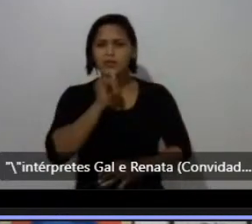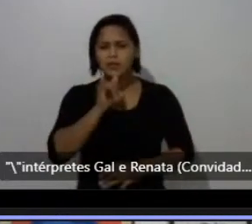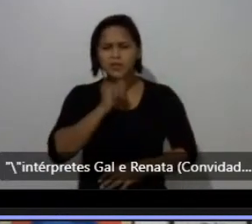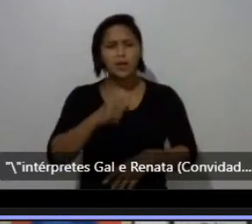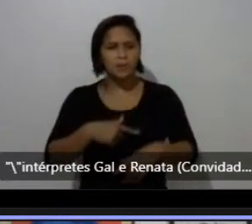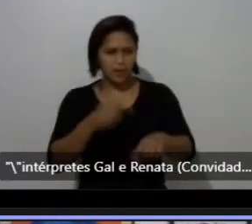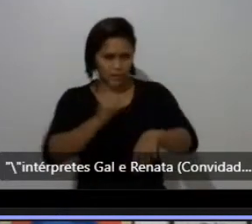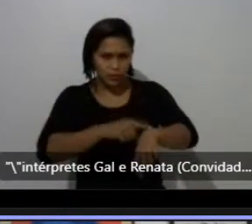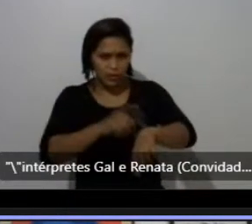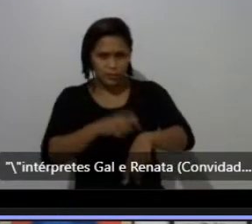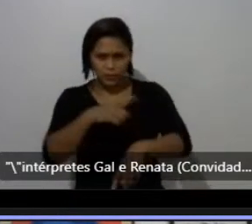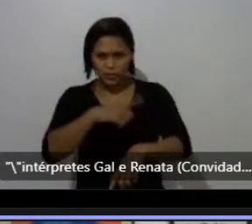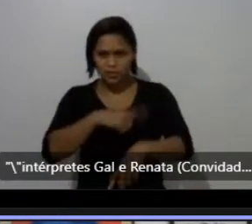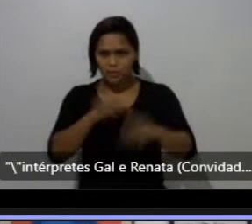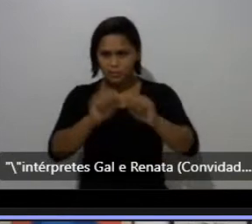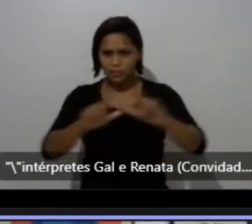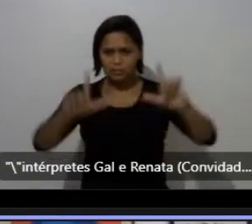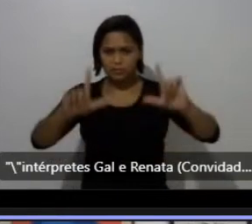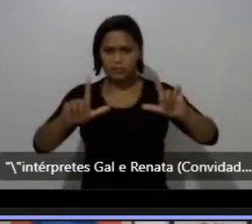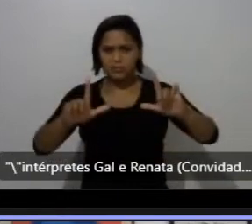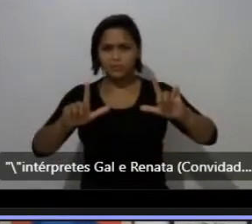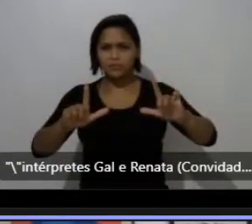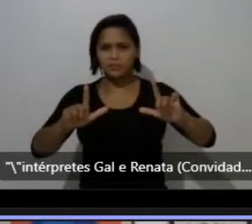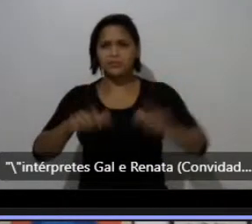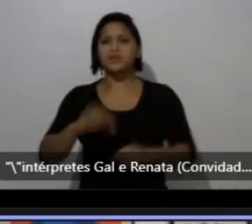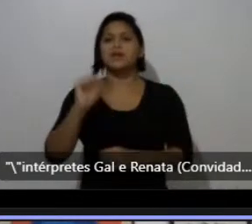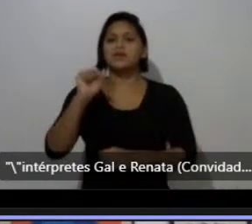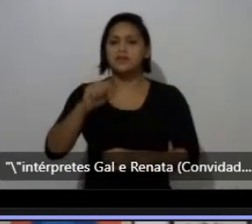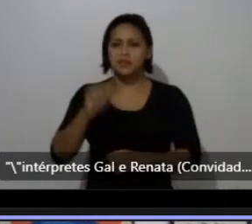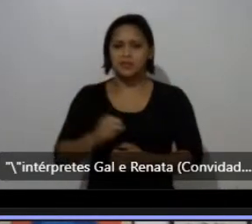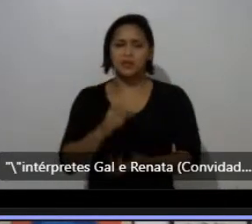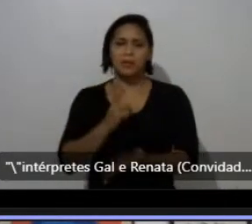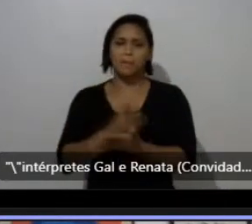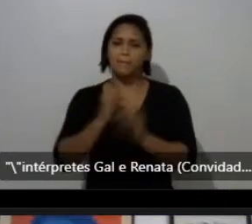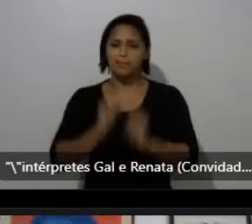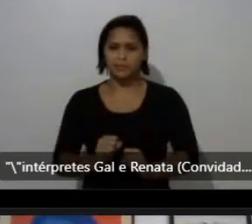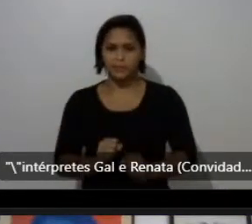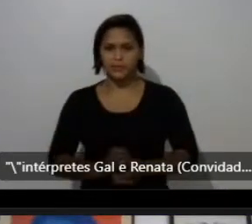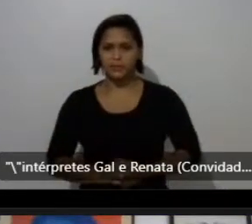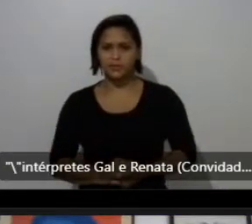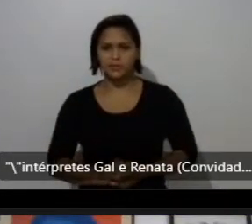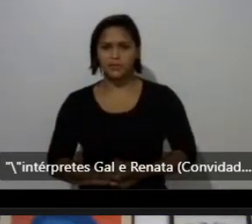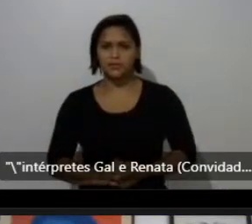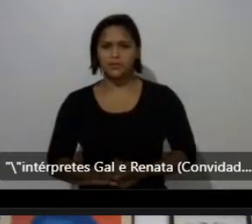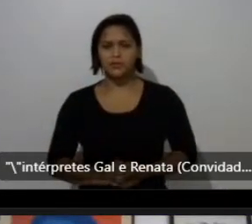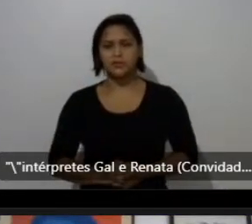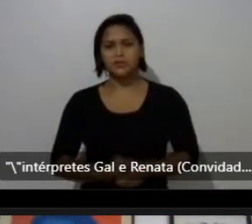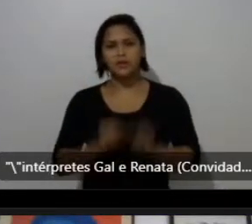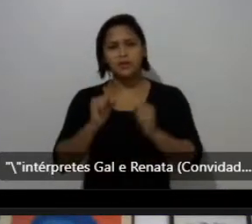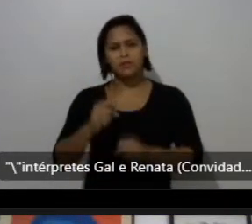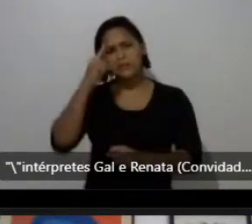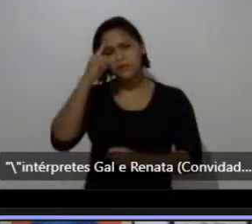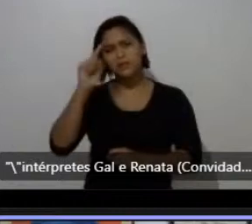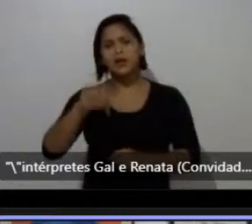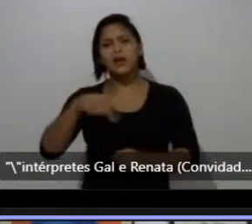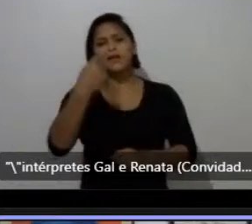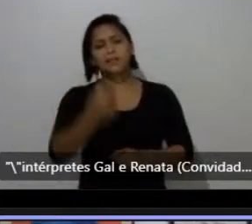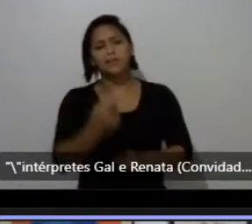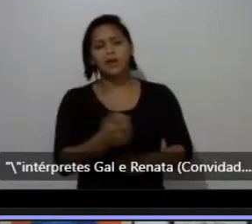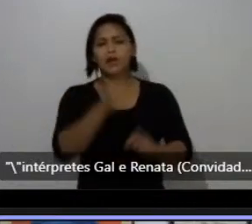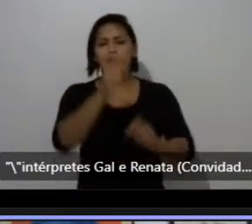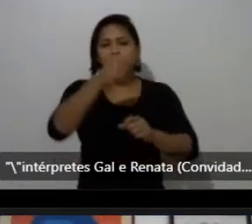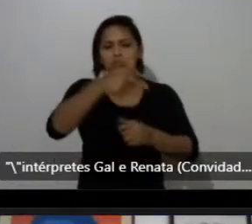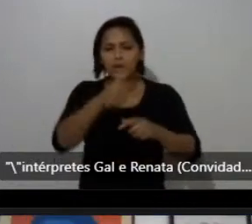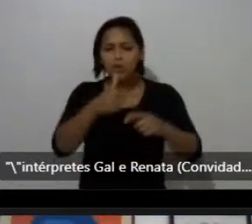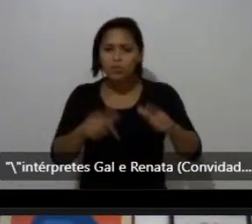dá tempo, Bruno, de trazer Dá, os exemplos? Tá assim, bom. a gente pode pensar, se traz alguns, depois a gente Tá. passa